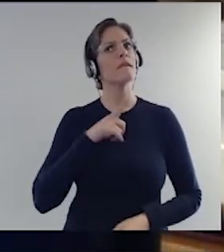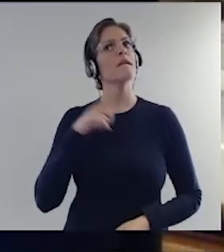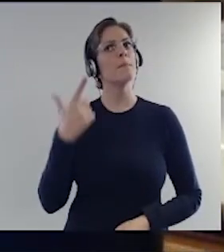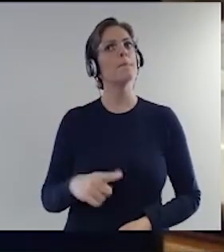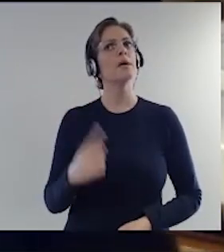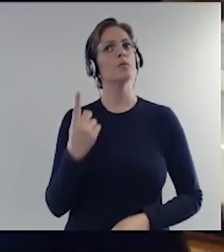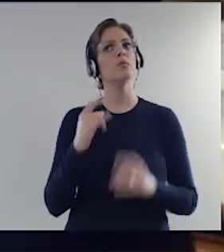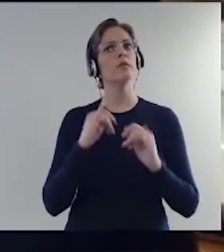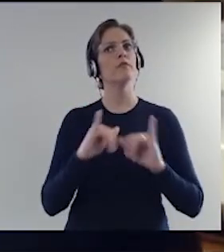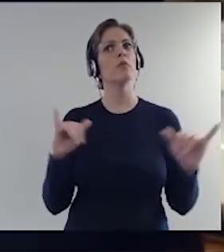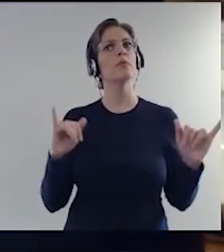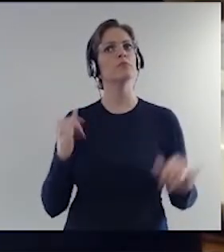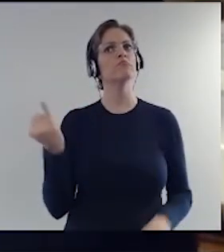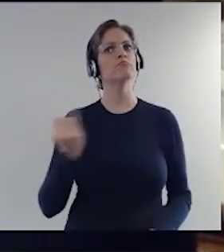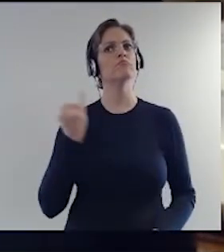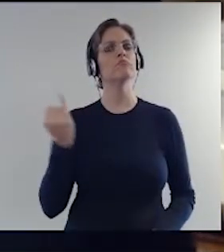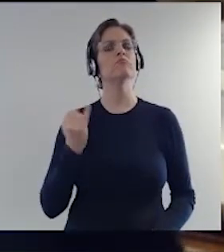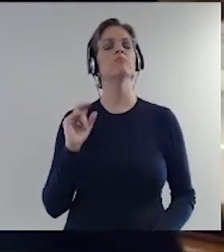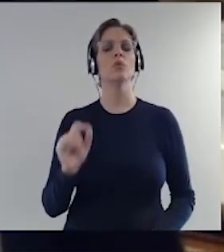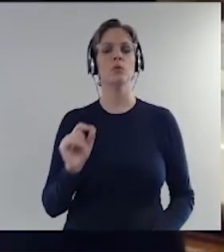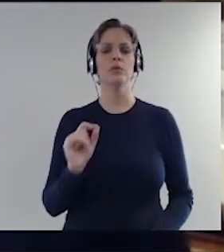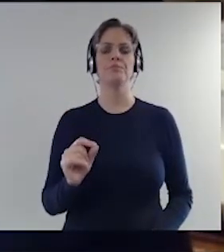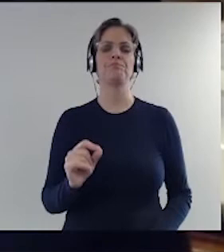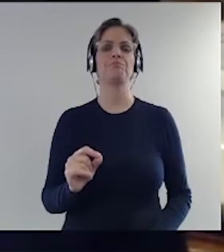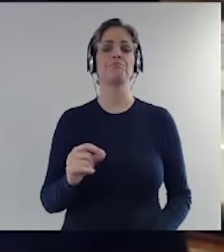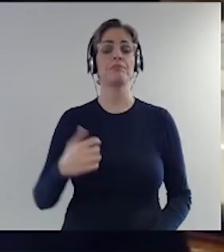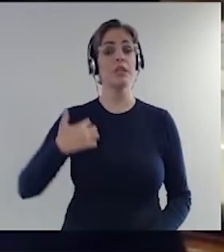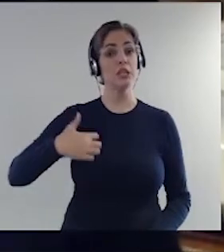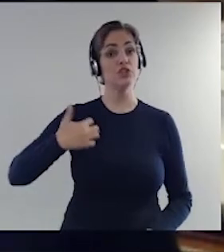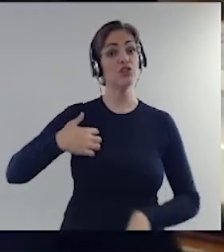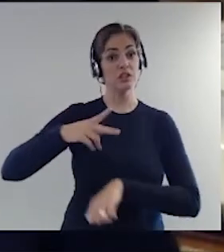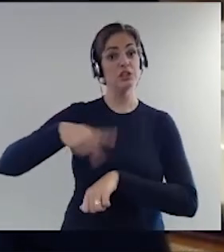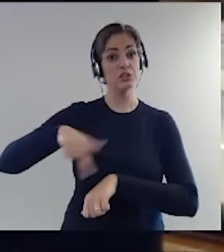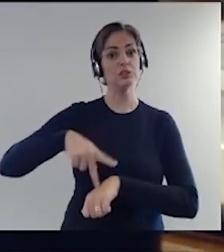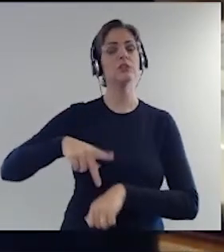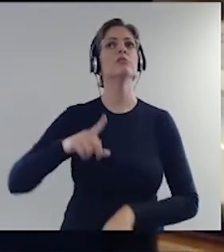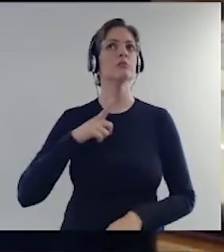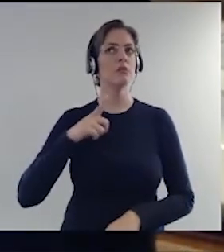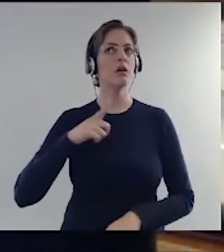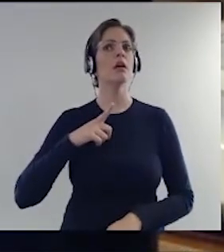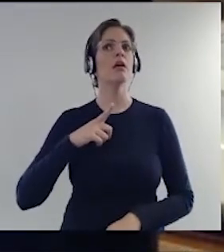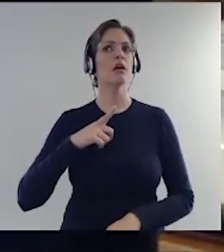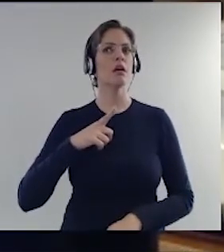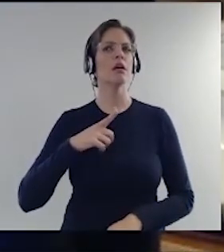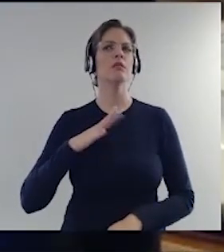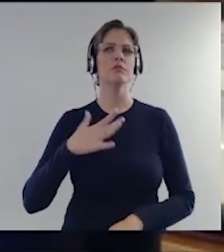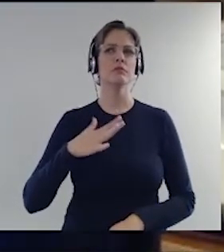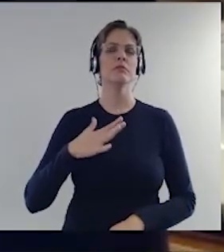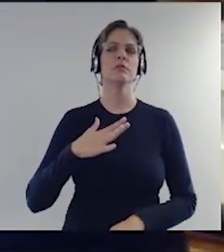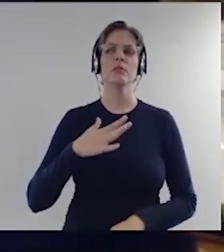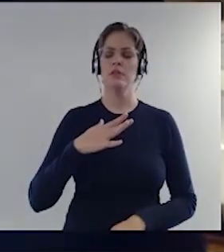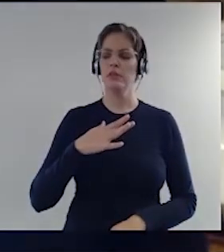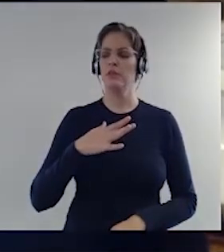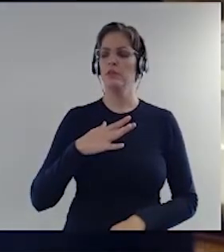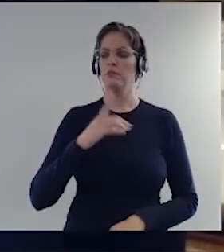dado que reputo extremamente importante, porque na Argentina também, desde a década de